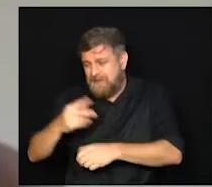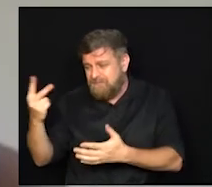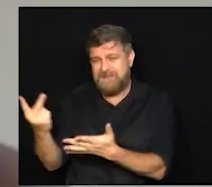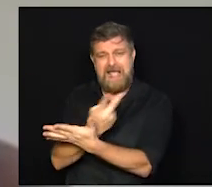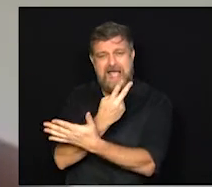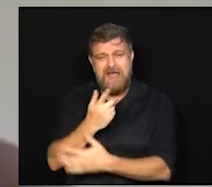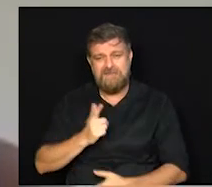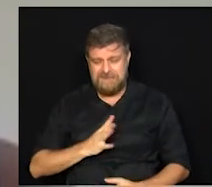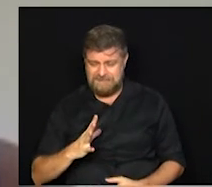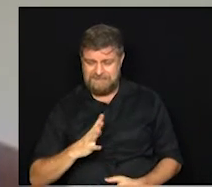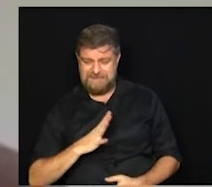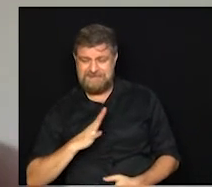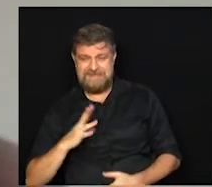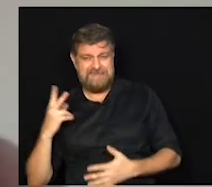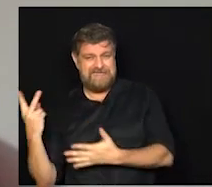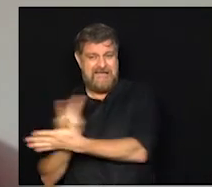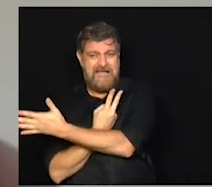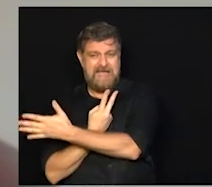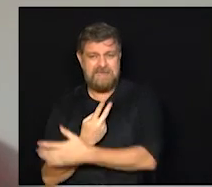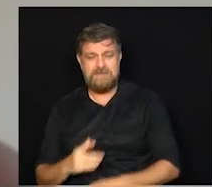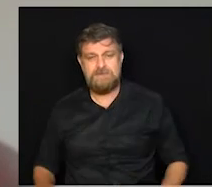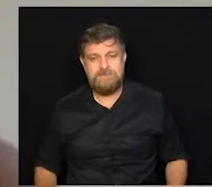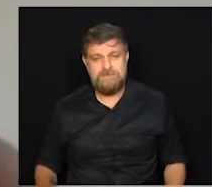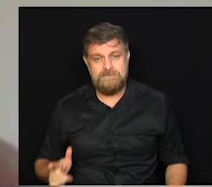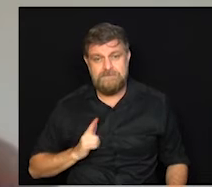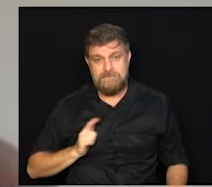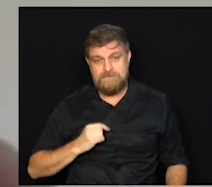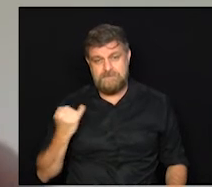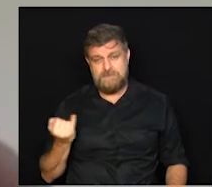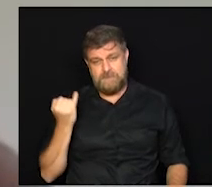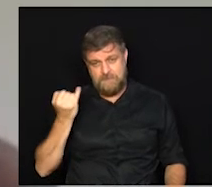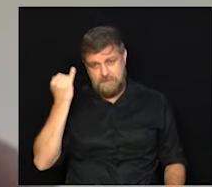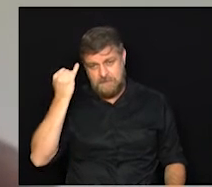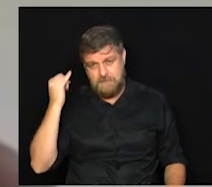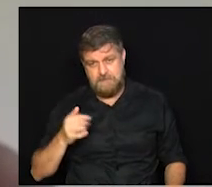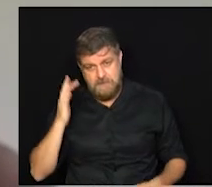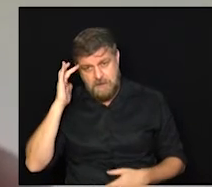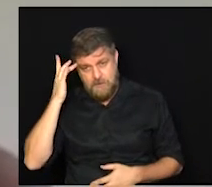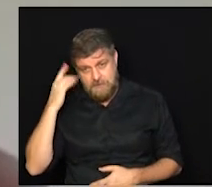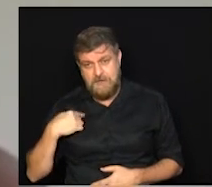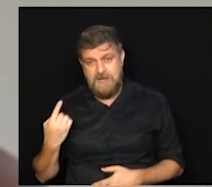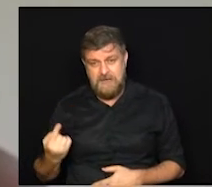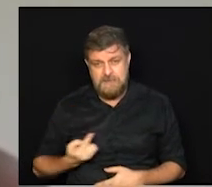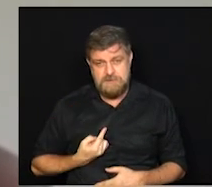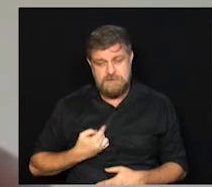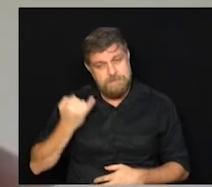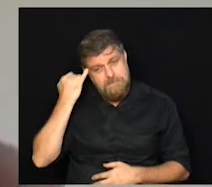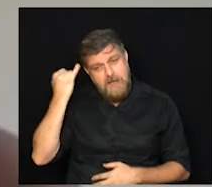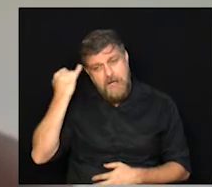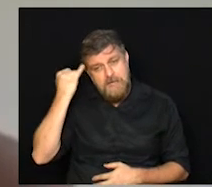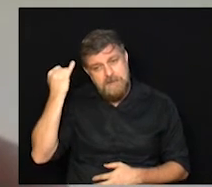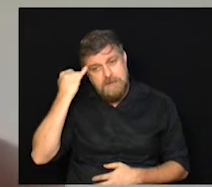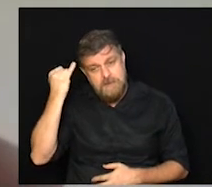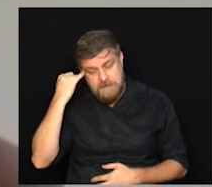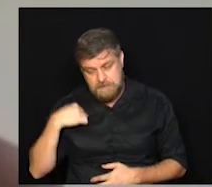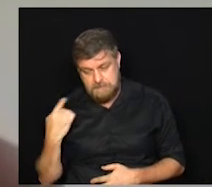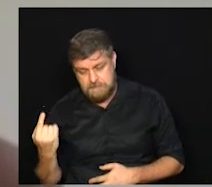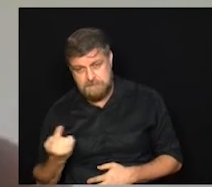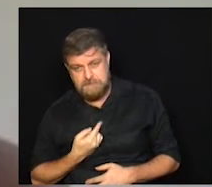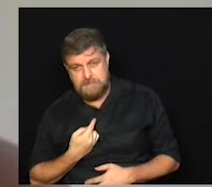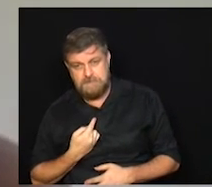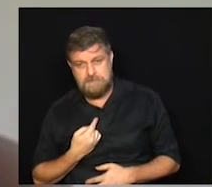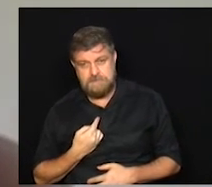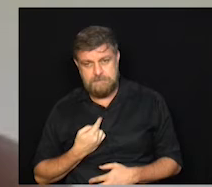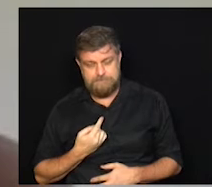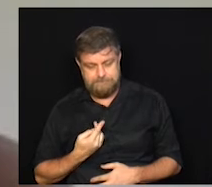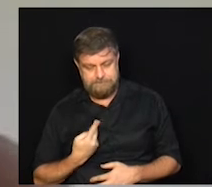vem cidade errada, né? Então, seria muito importante, eu assim, vou dar até essa ideia para nós podemos até fazer em